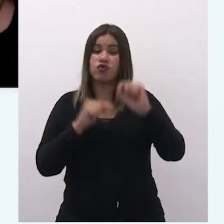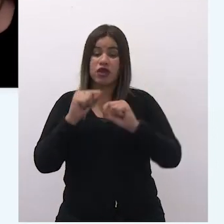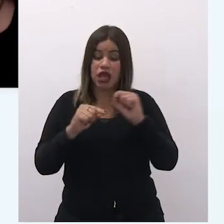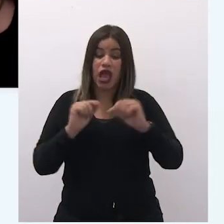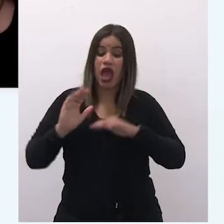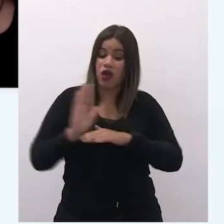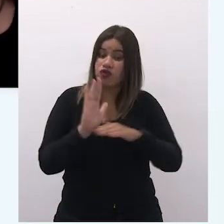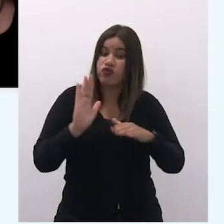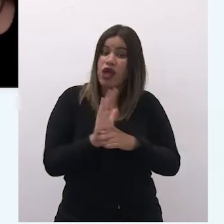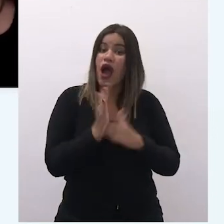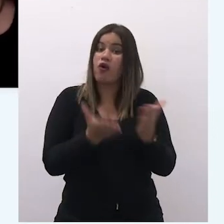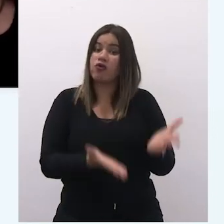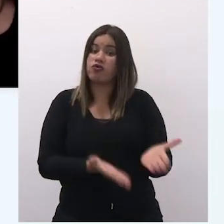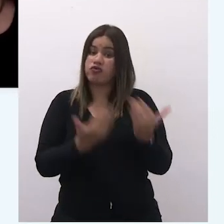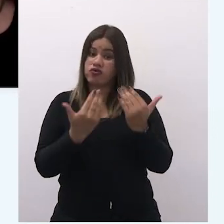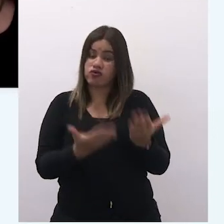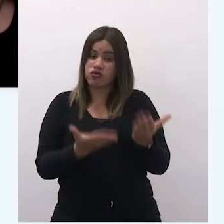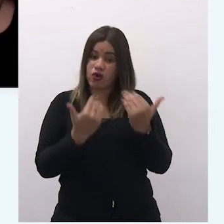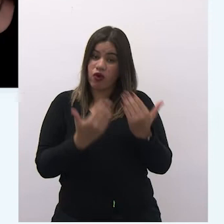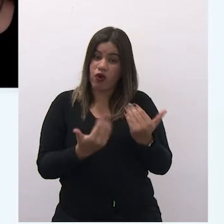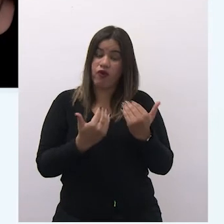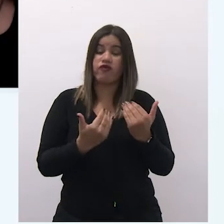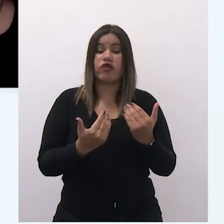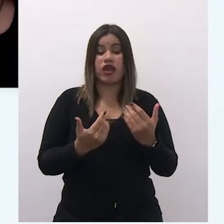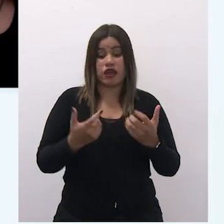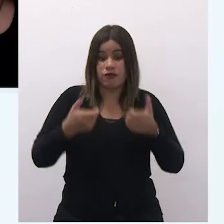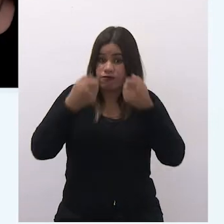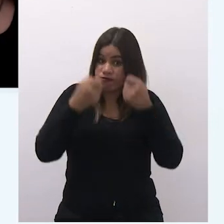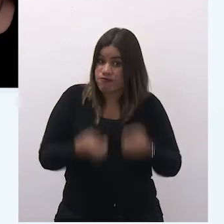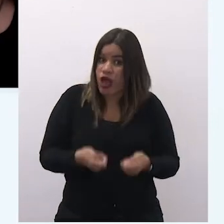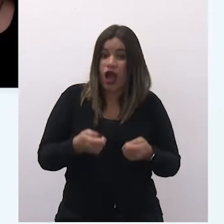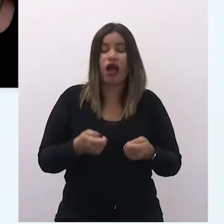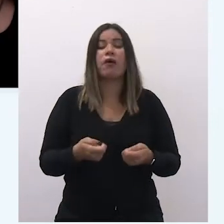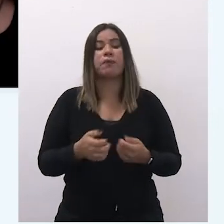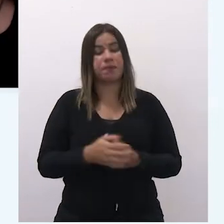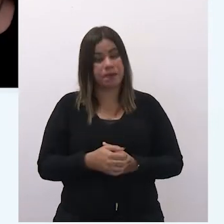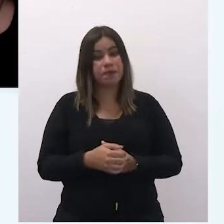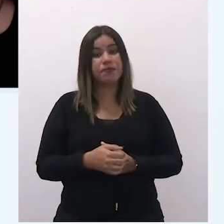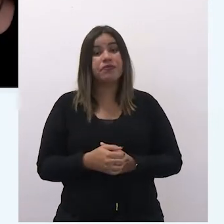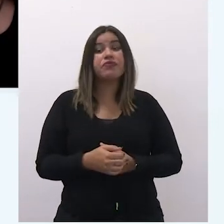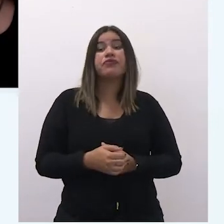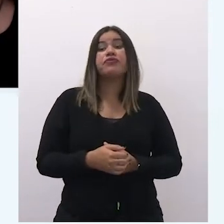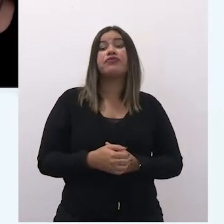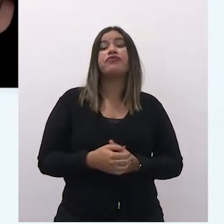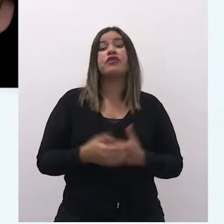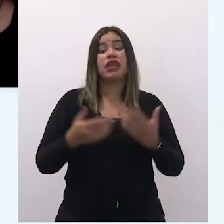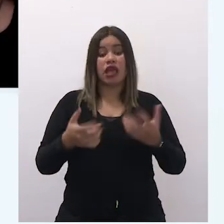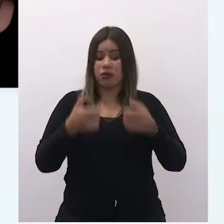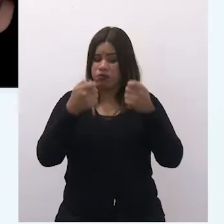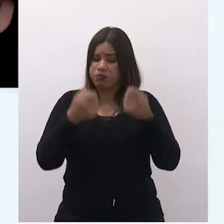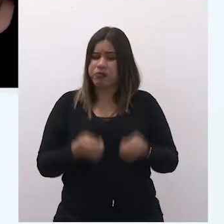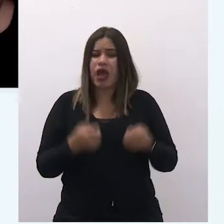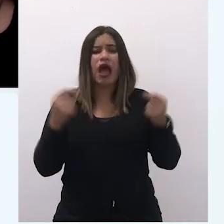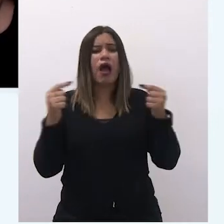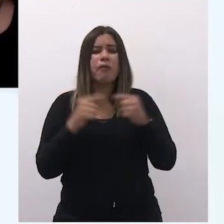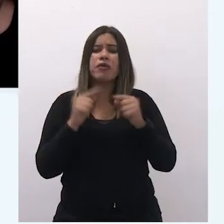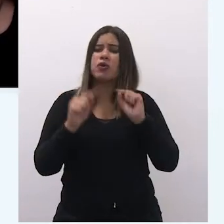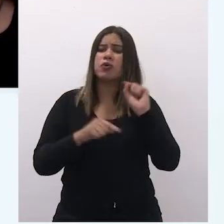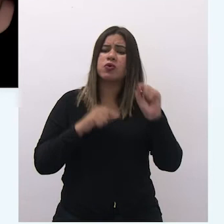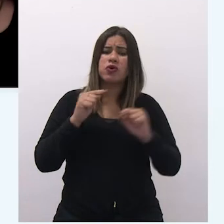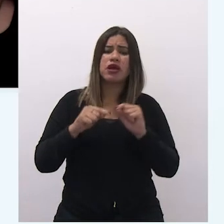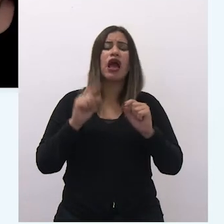jovem ele efetivamente participe. E quando a gente está falando de participação, a gente está falando naquela